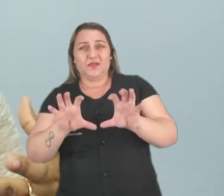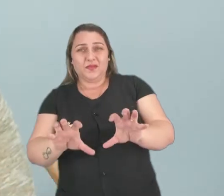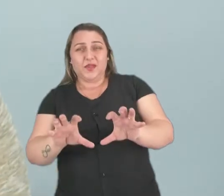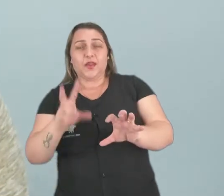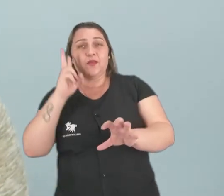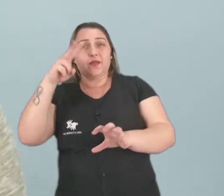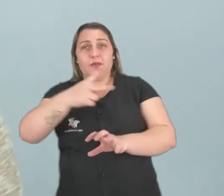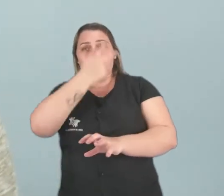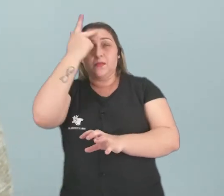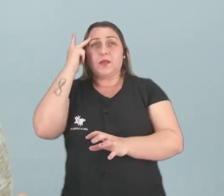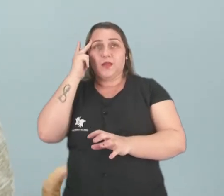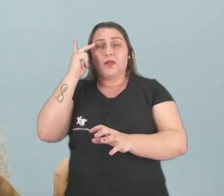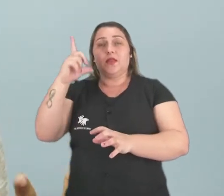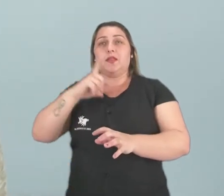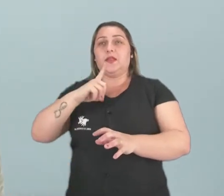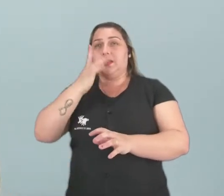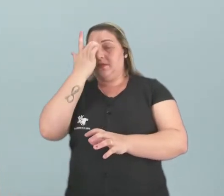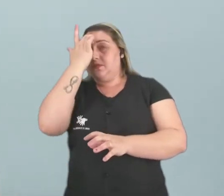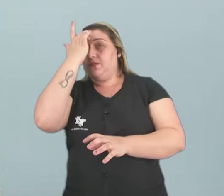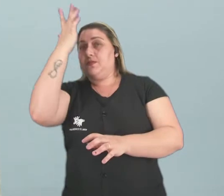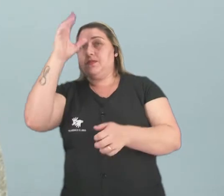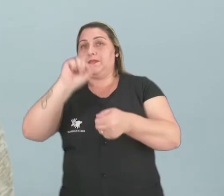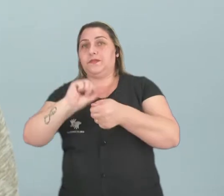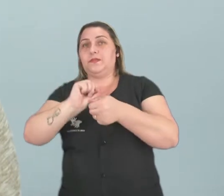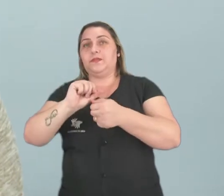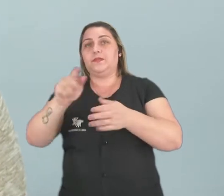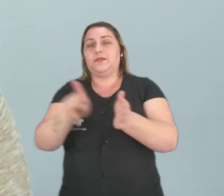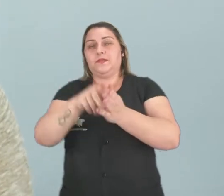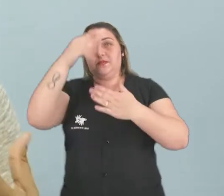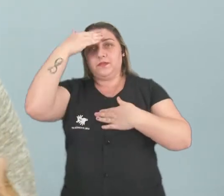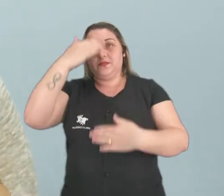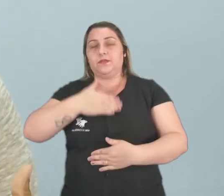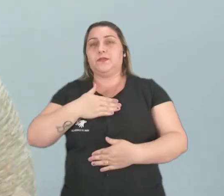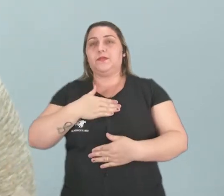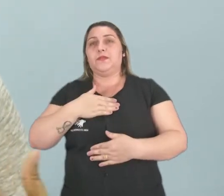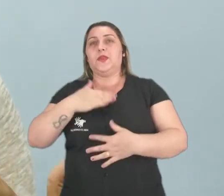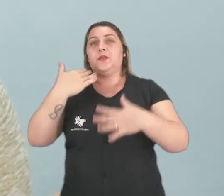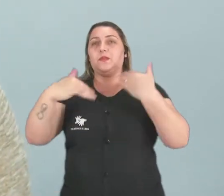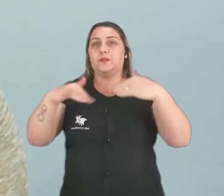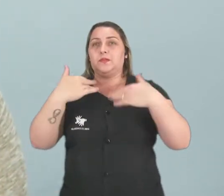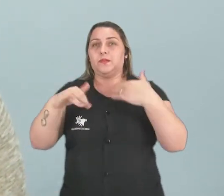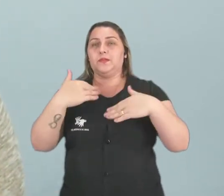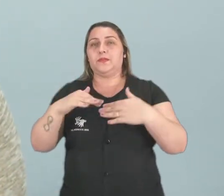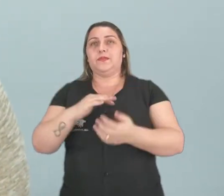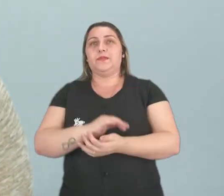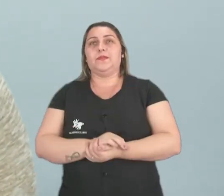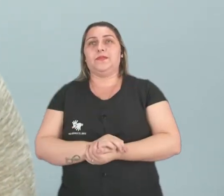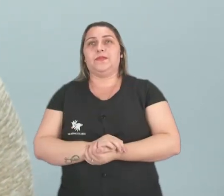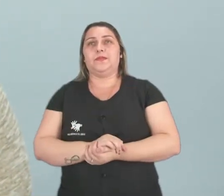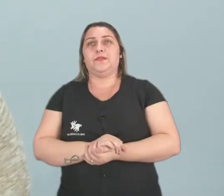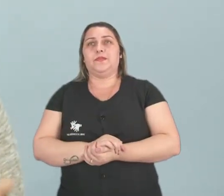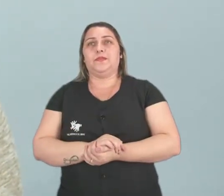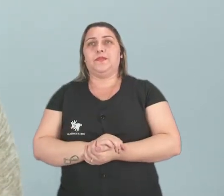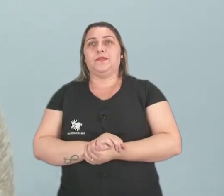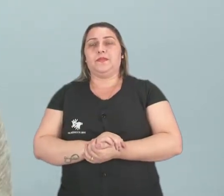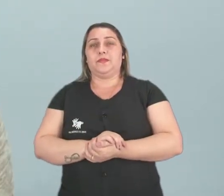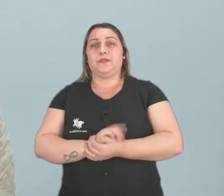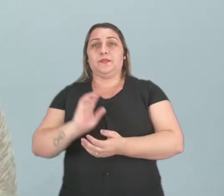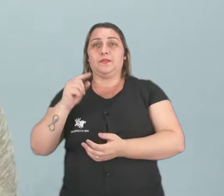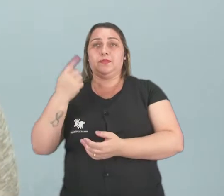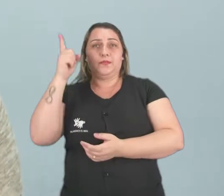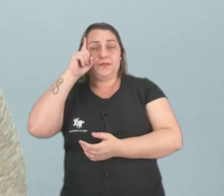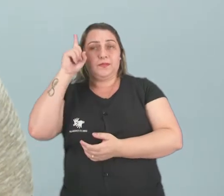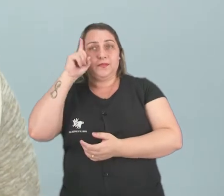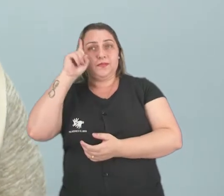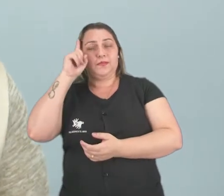se contorcem, né? Que tem essa facilidade de tantos movimentos inusitados durante o nosso dia a